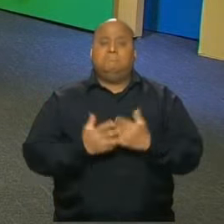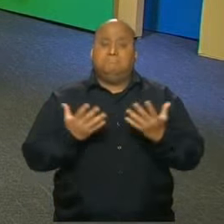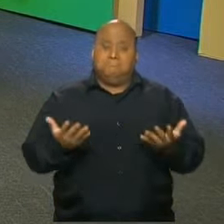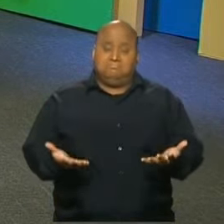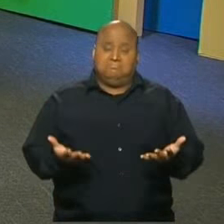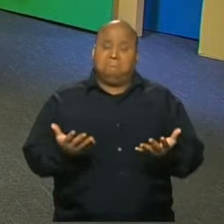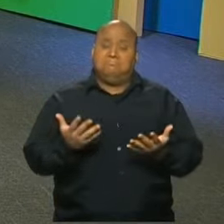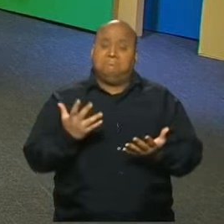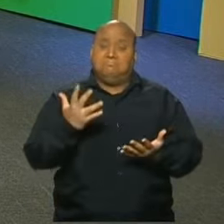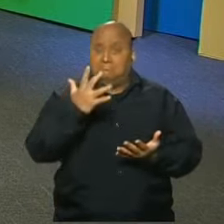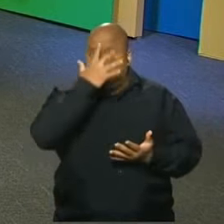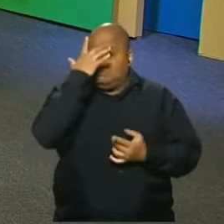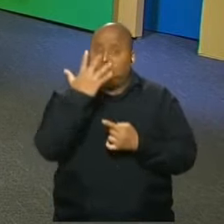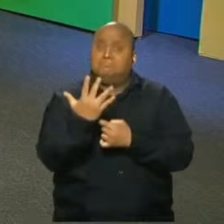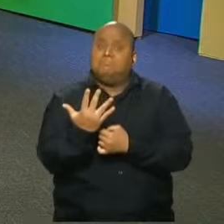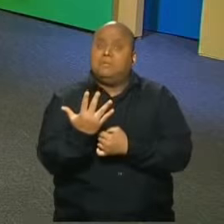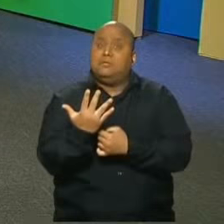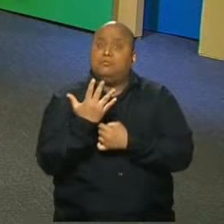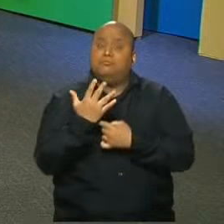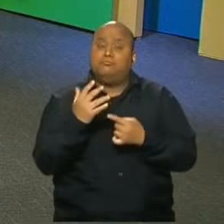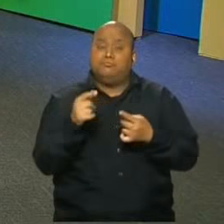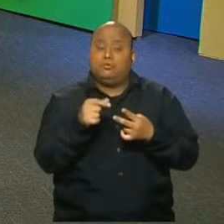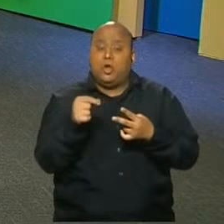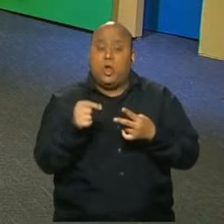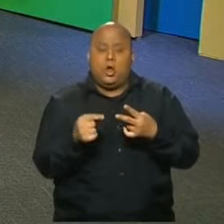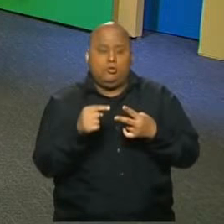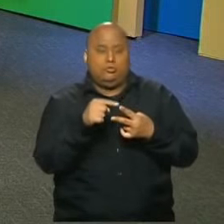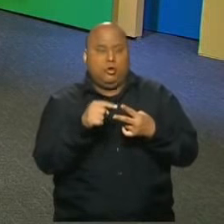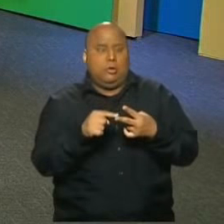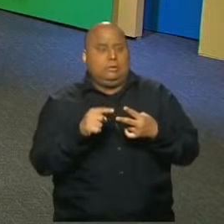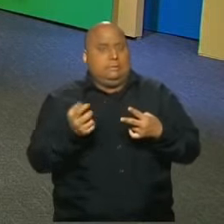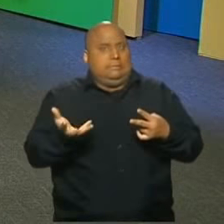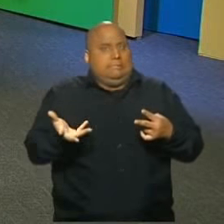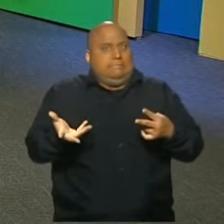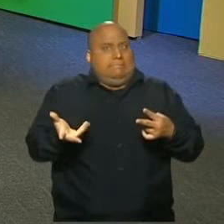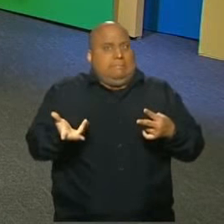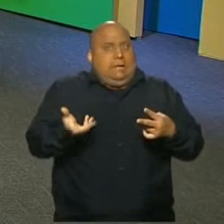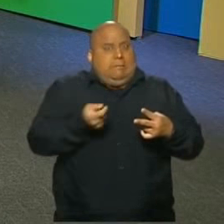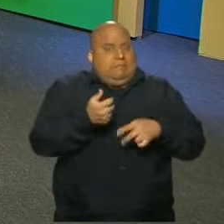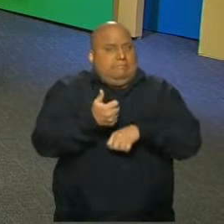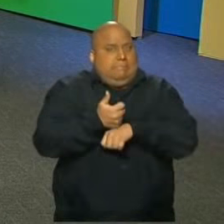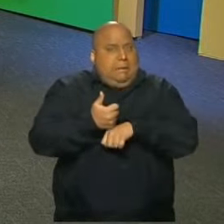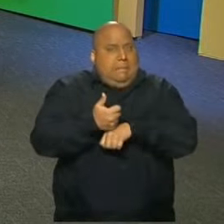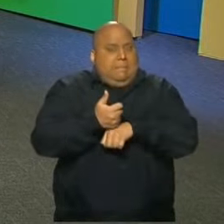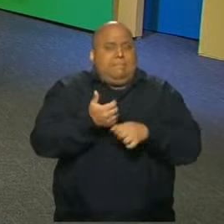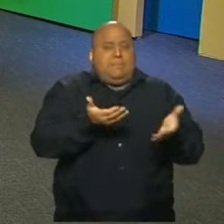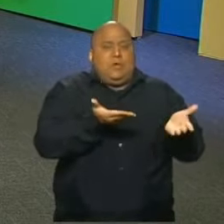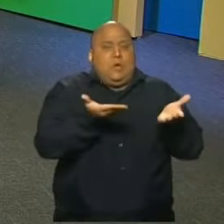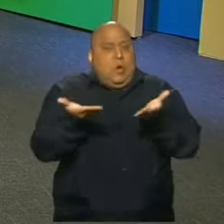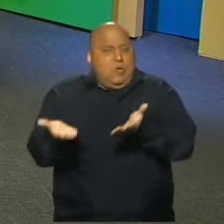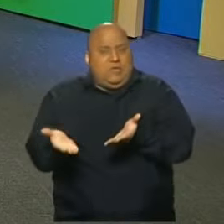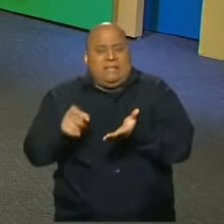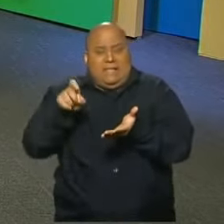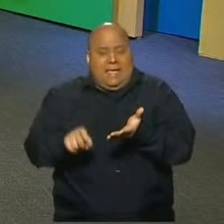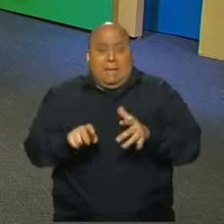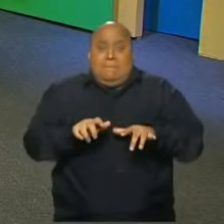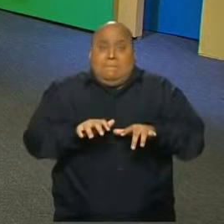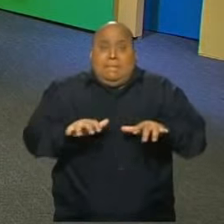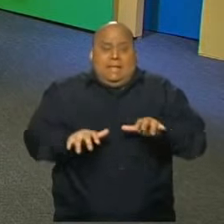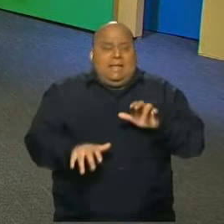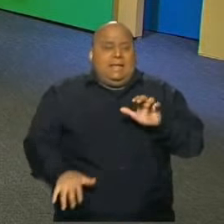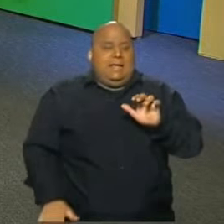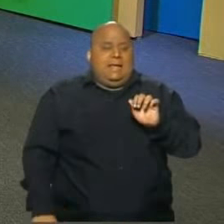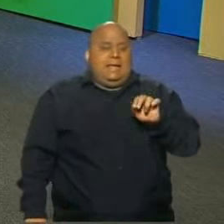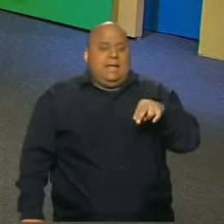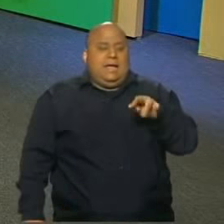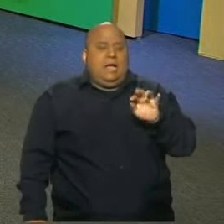Beleza, e para ajudar a gente, Bia, que escolhi apenas dois premiados entre tantas criações de excelência, convidamos o compositor e pianista